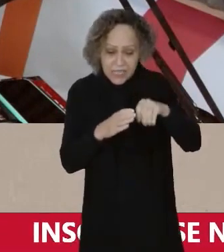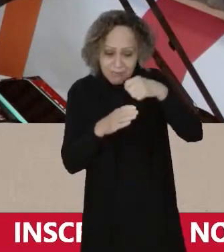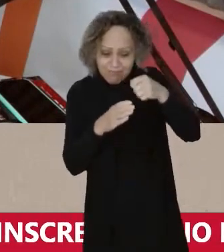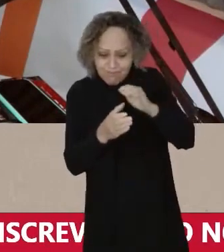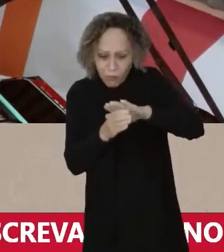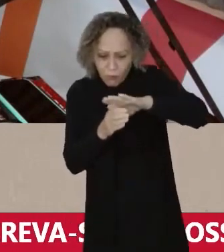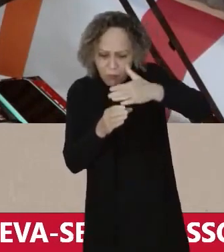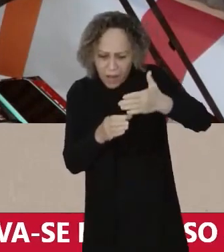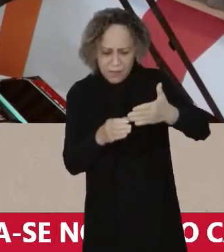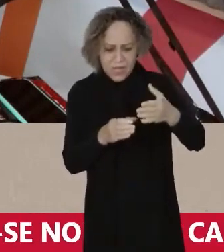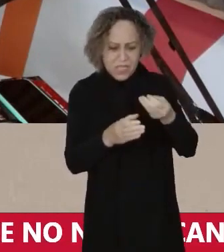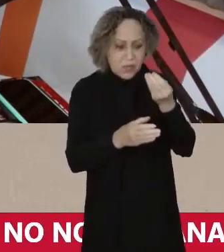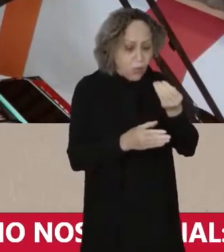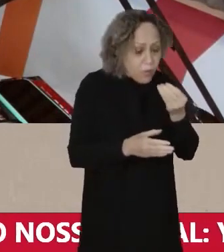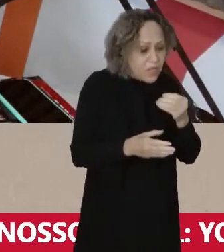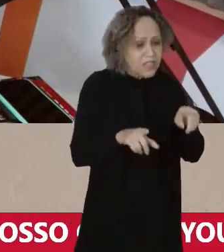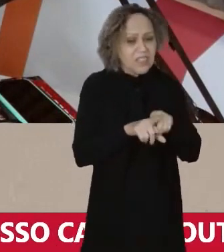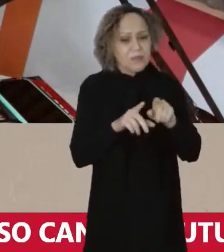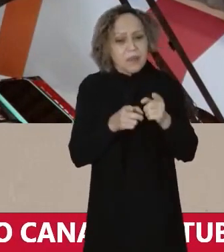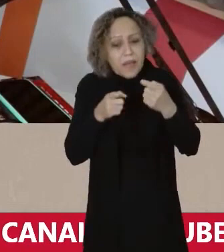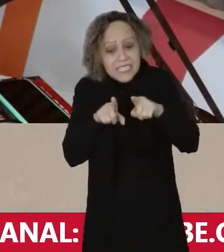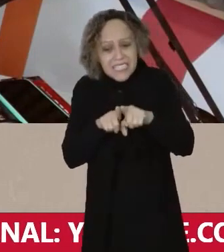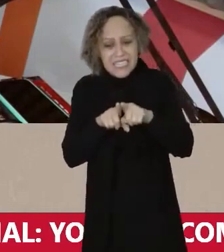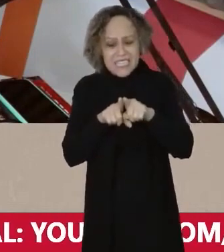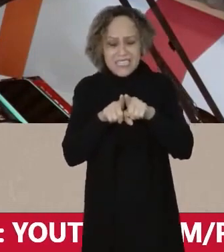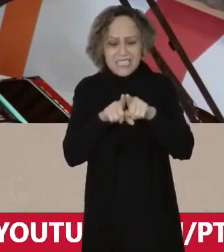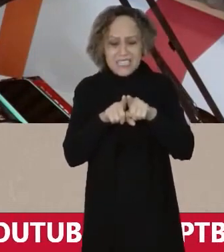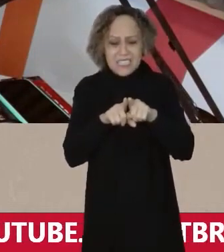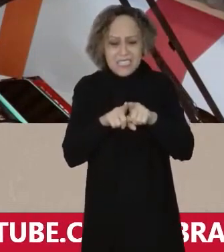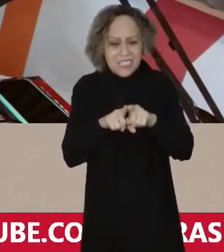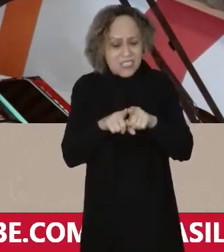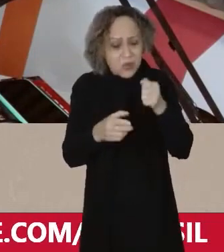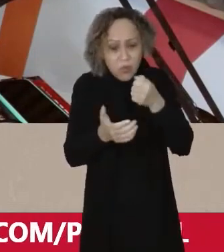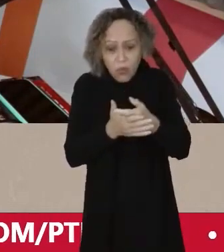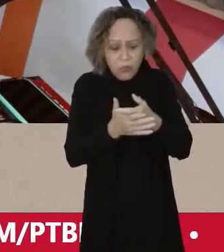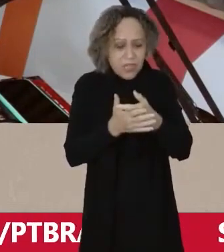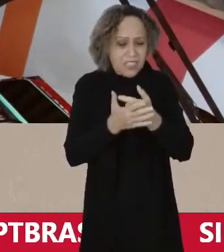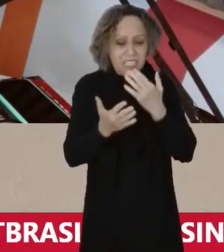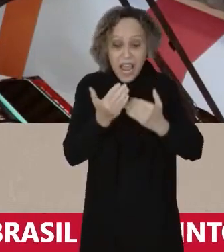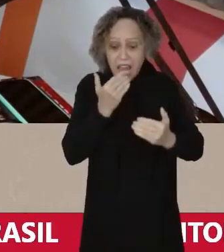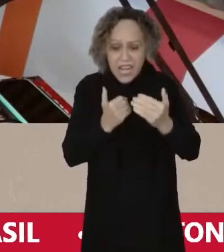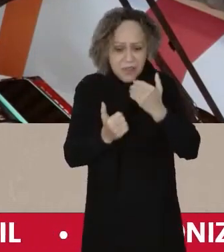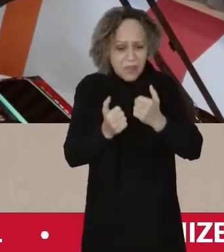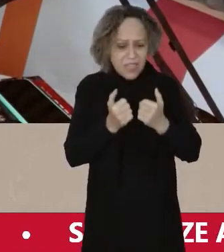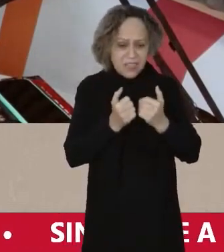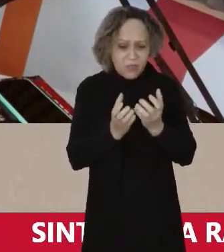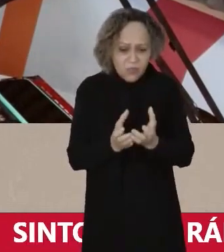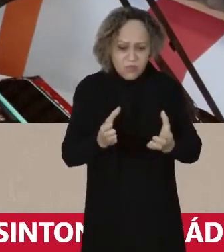parceria de cesta básica, cartão alimentação, são 300 cartões.